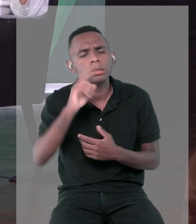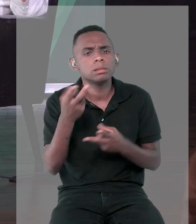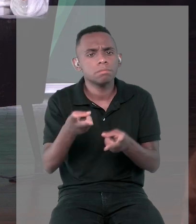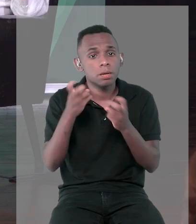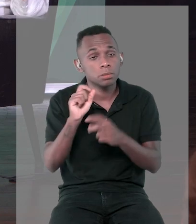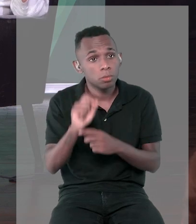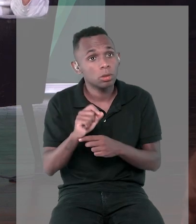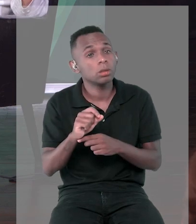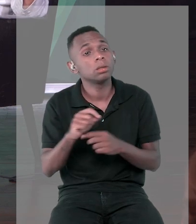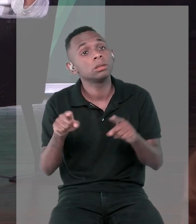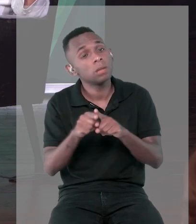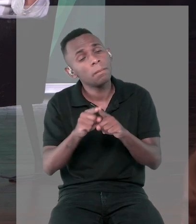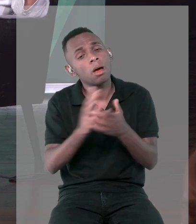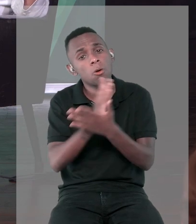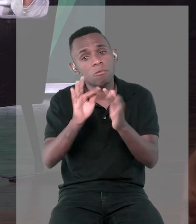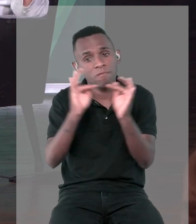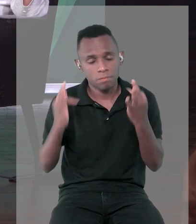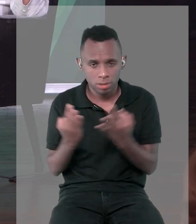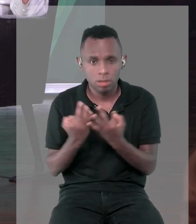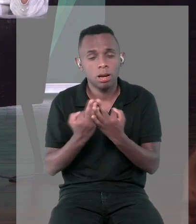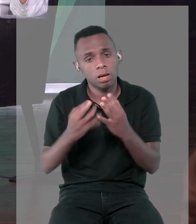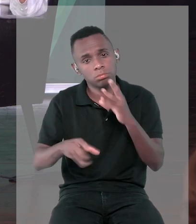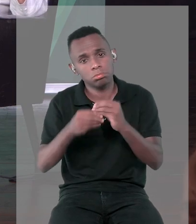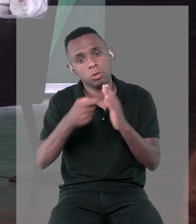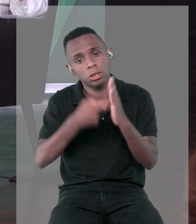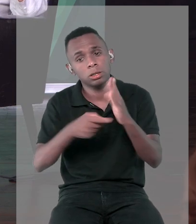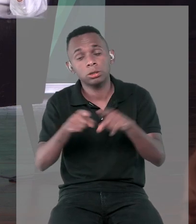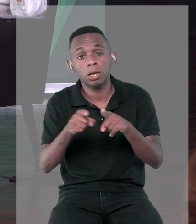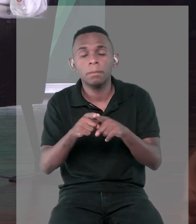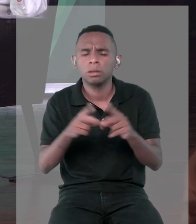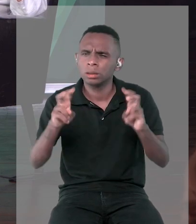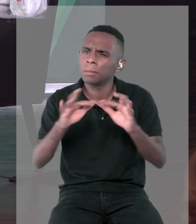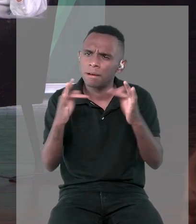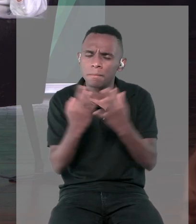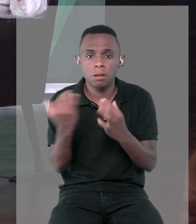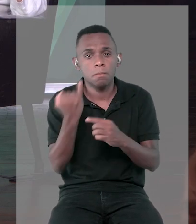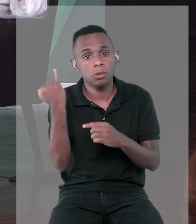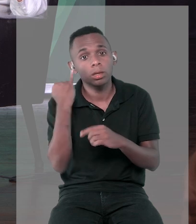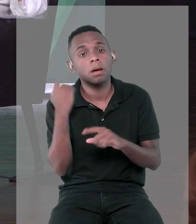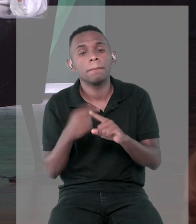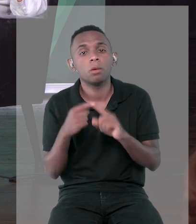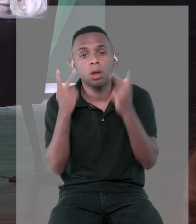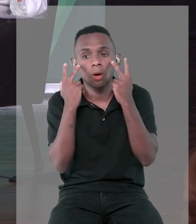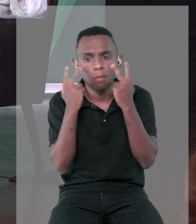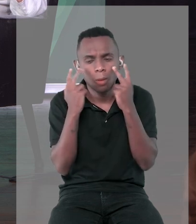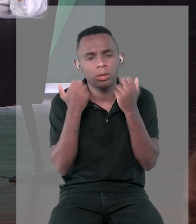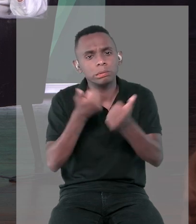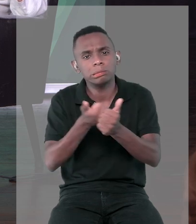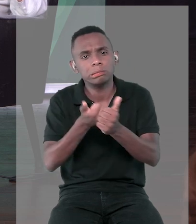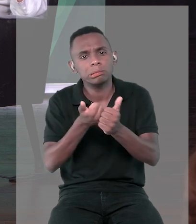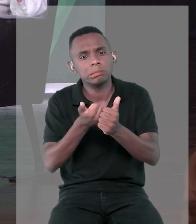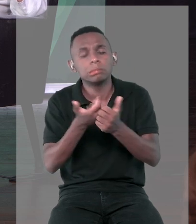terem uma ideia. E tem os familiares. É interessante a questão da família, sabe? Porque geralmente está